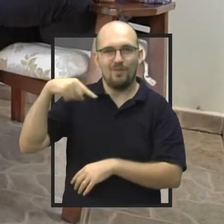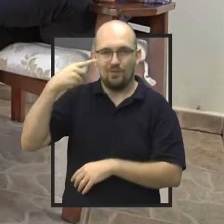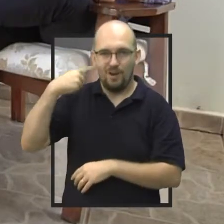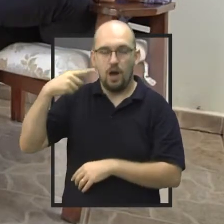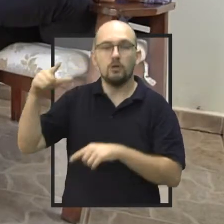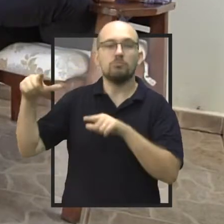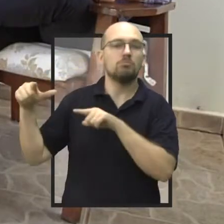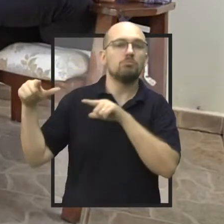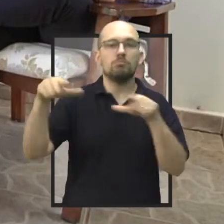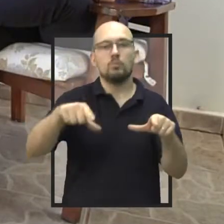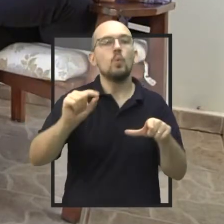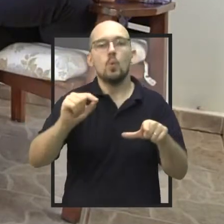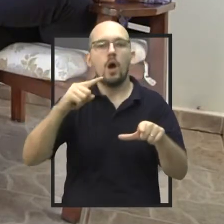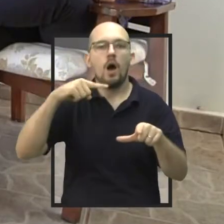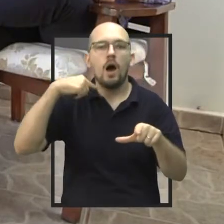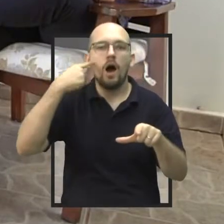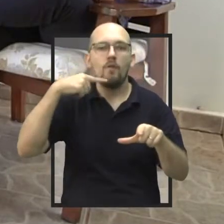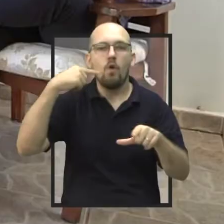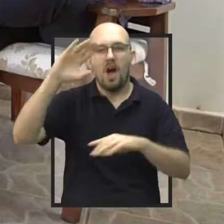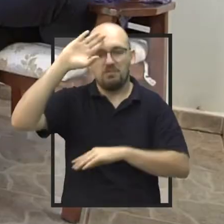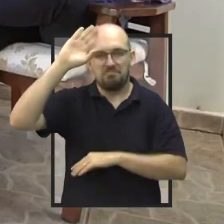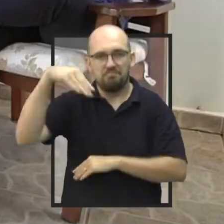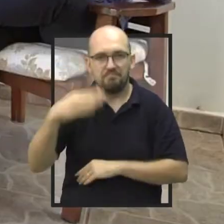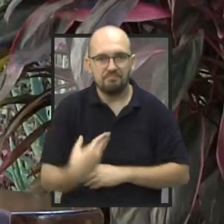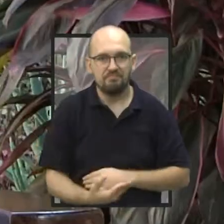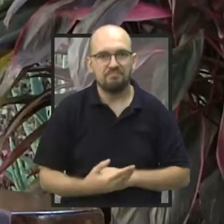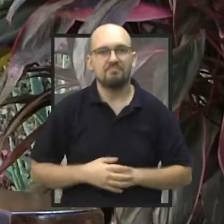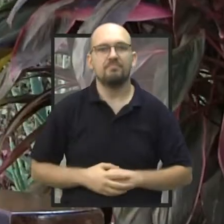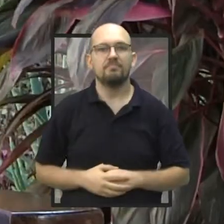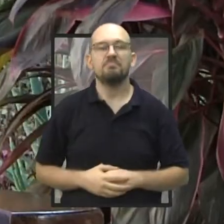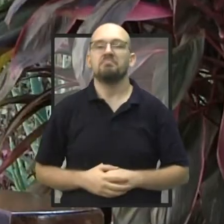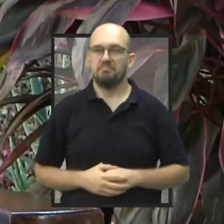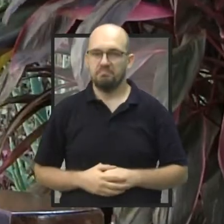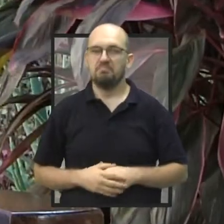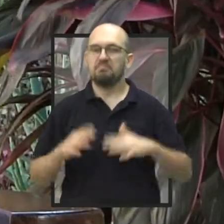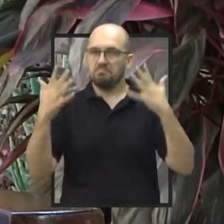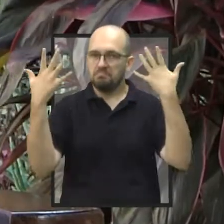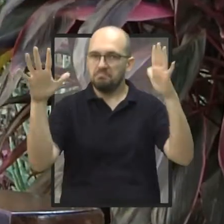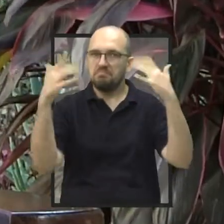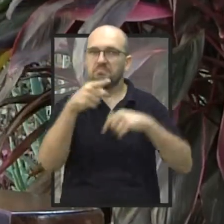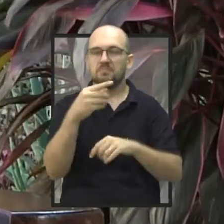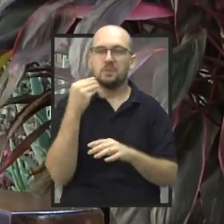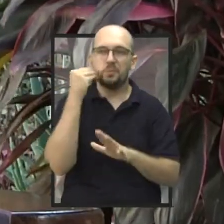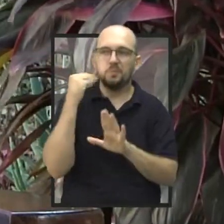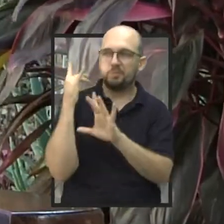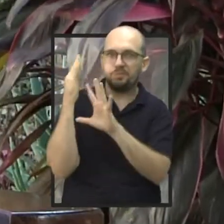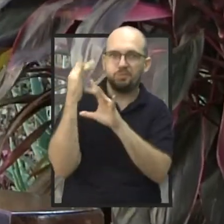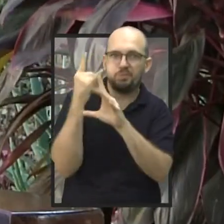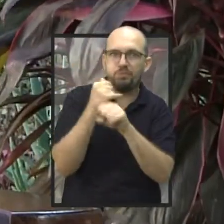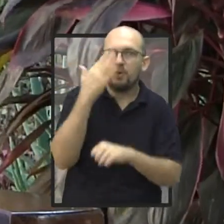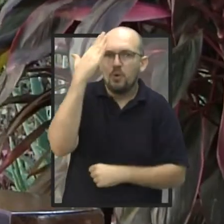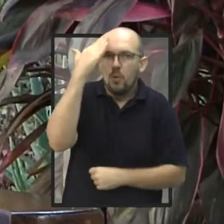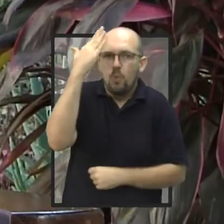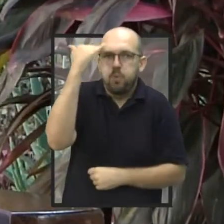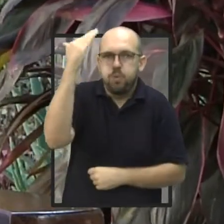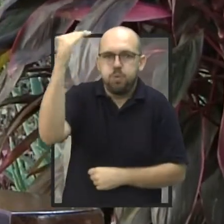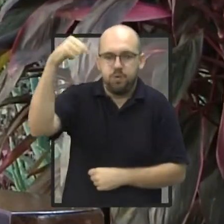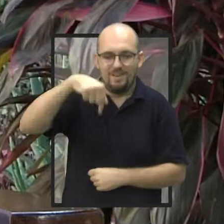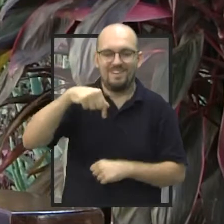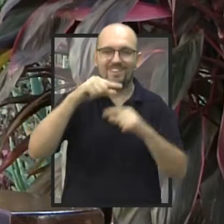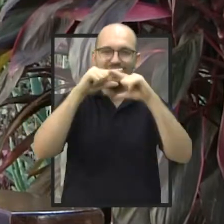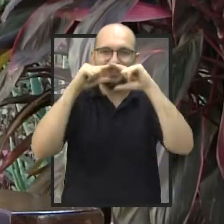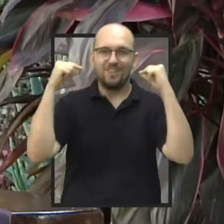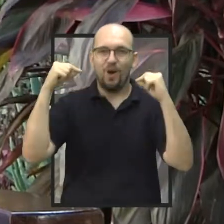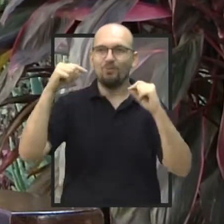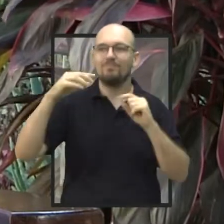de advogado emérito. Doutor, parabéns por sua trajetória, com certeza o senhor é um ícone aqui da nossa